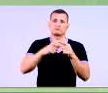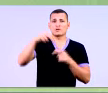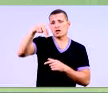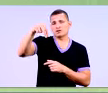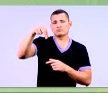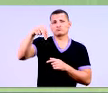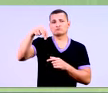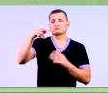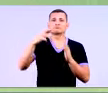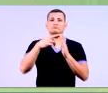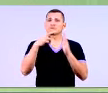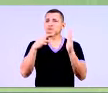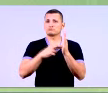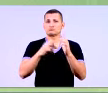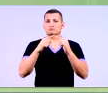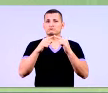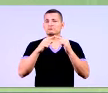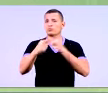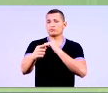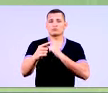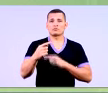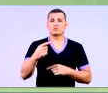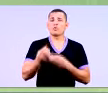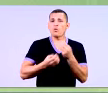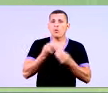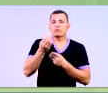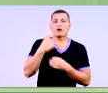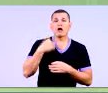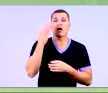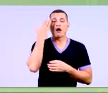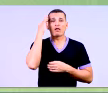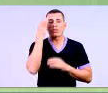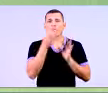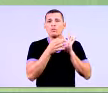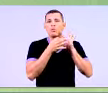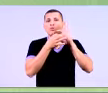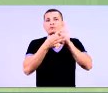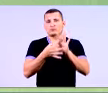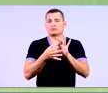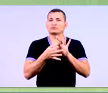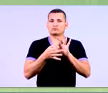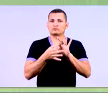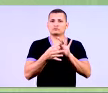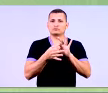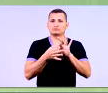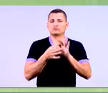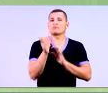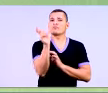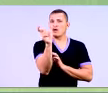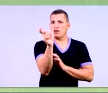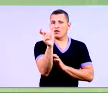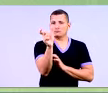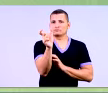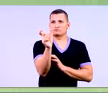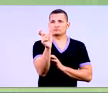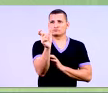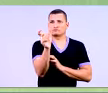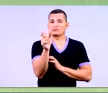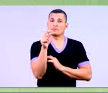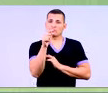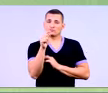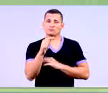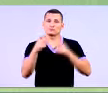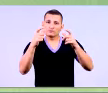da minha idéia de entender o contexto de qual a variável está propondo olha que o endereço de um